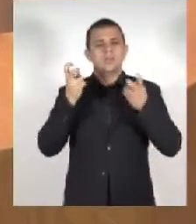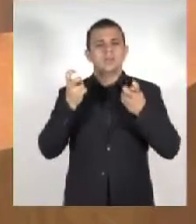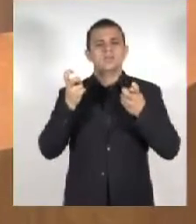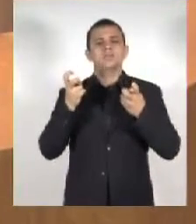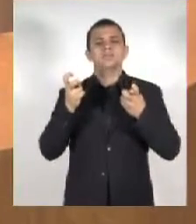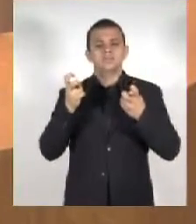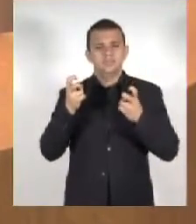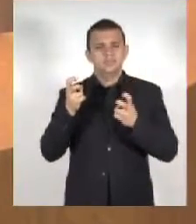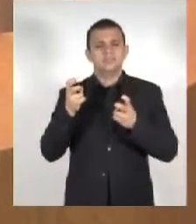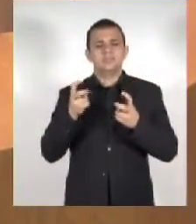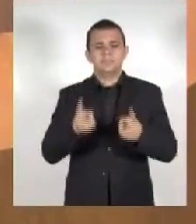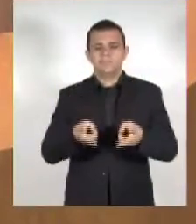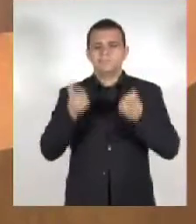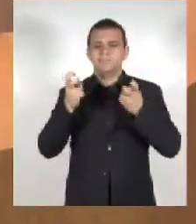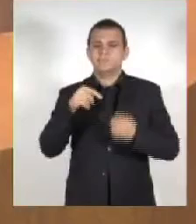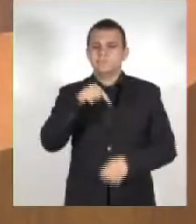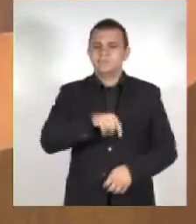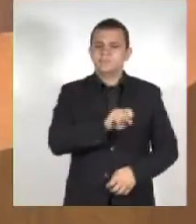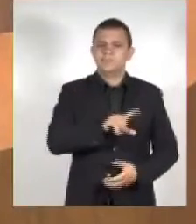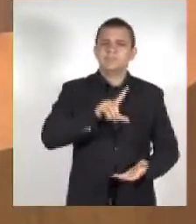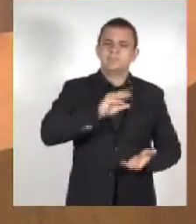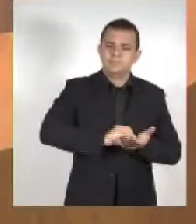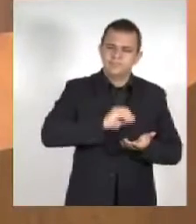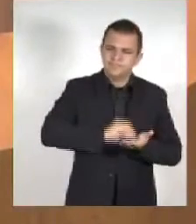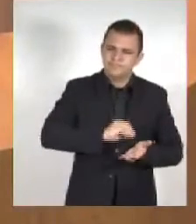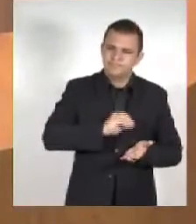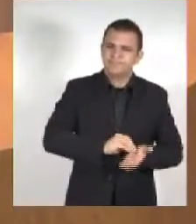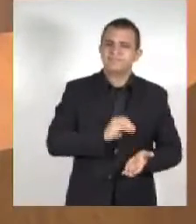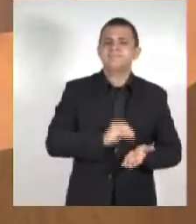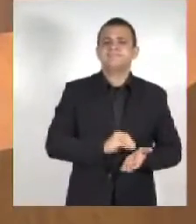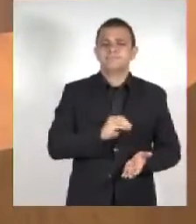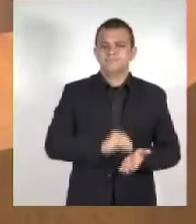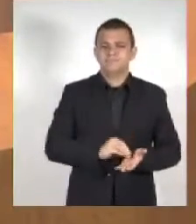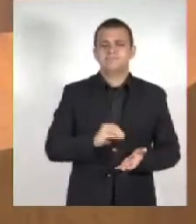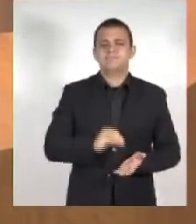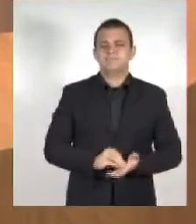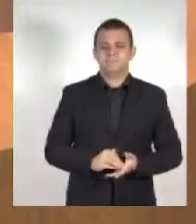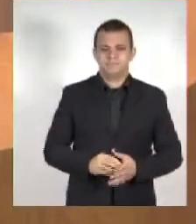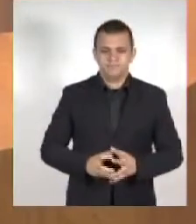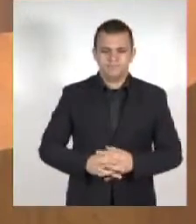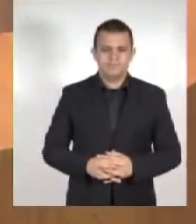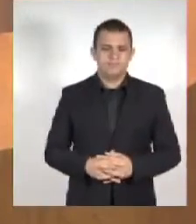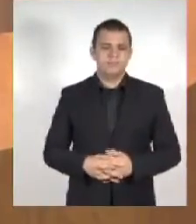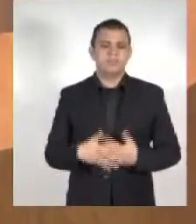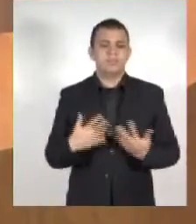quão nós temos deficiências, nós temos carências. E nós não